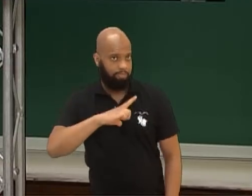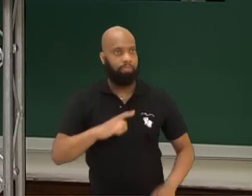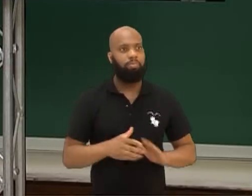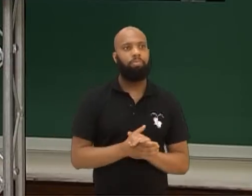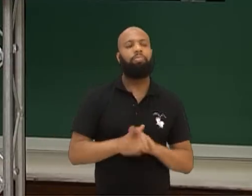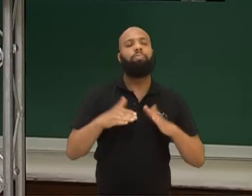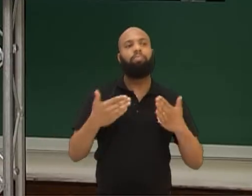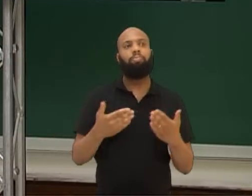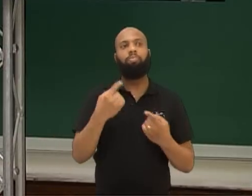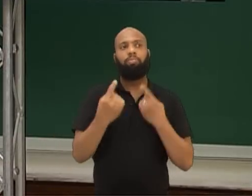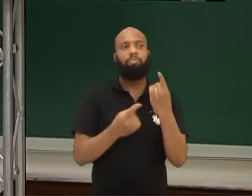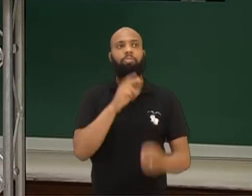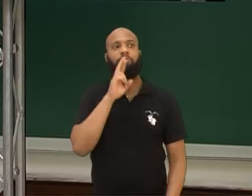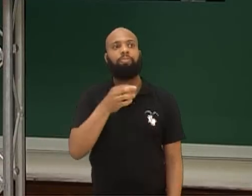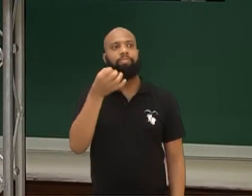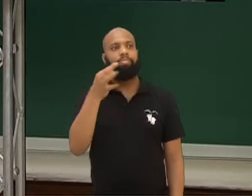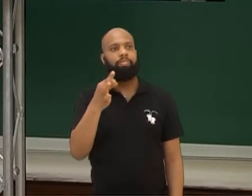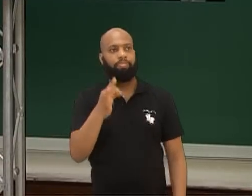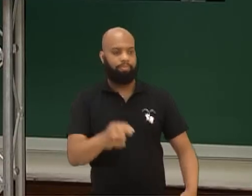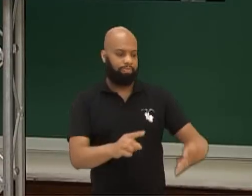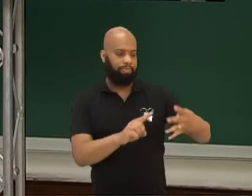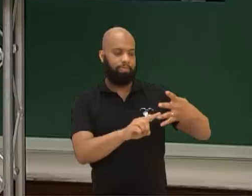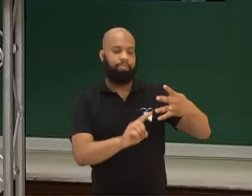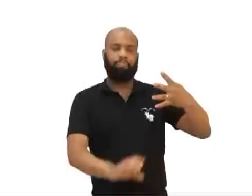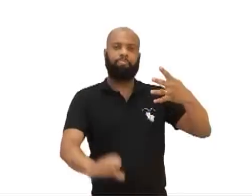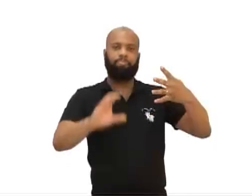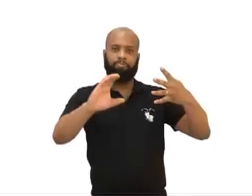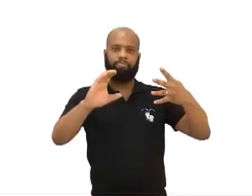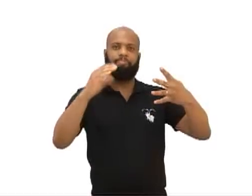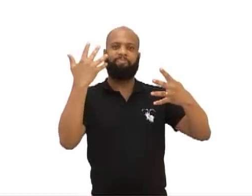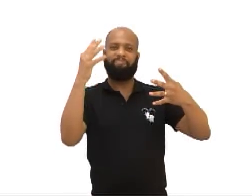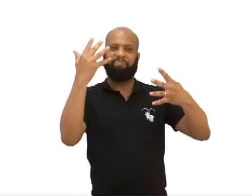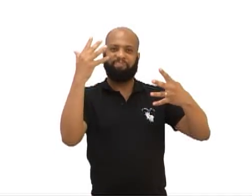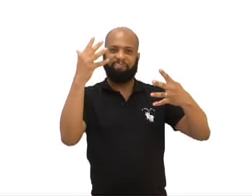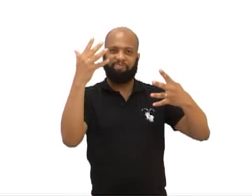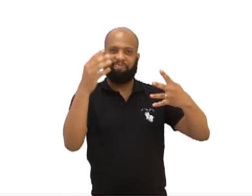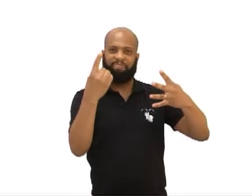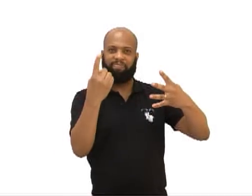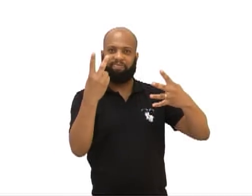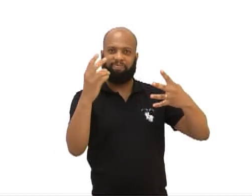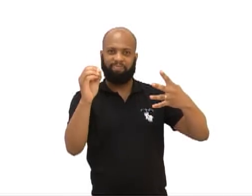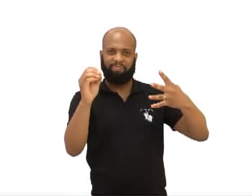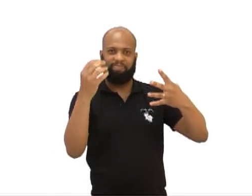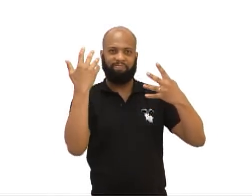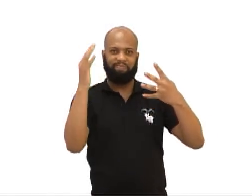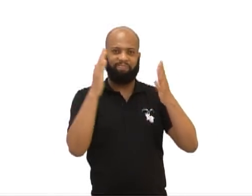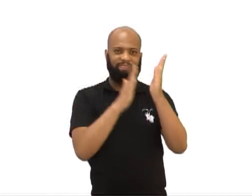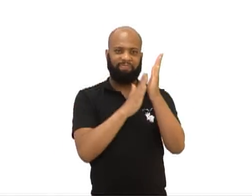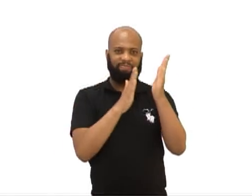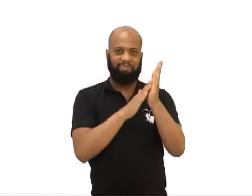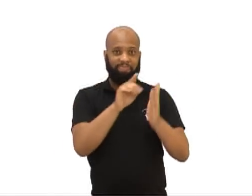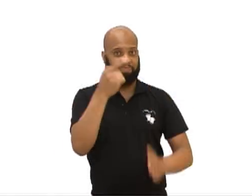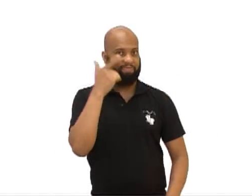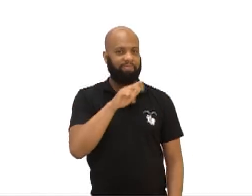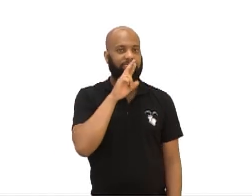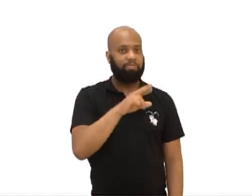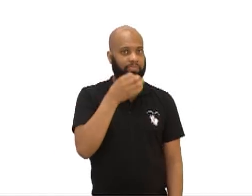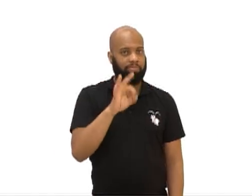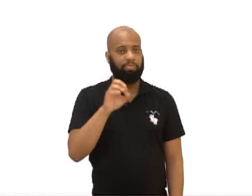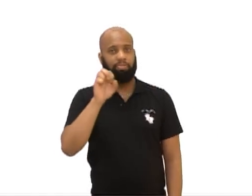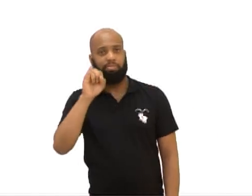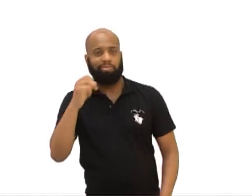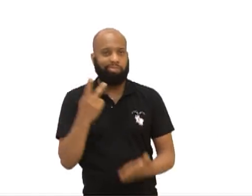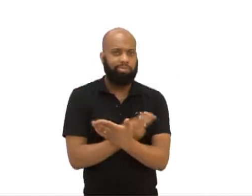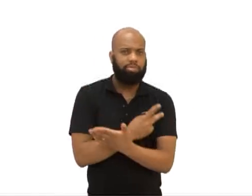Então, qual que é a alternativa correta? Muito bem, letra C. parabéns para você que acertou. E se você